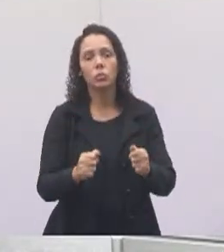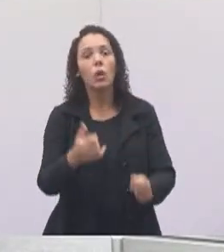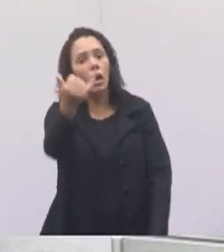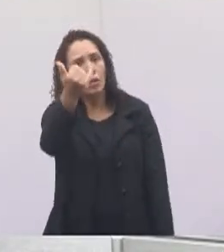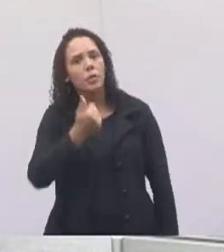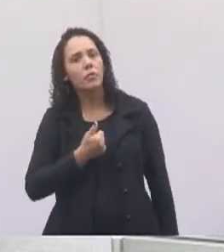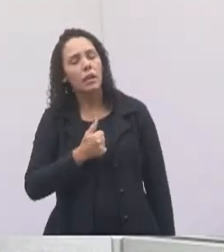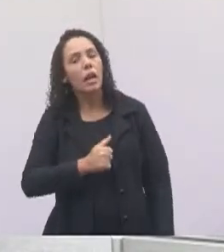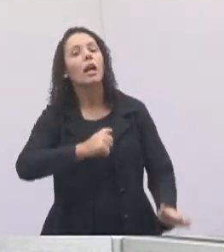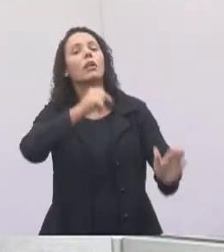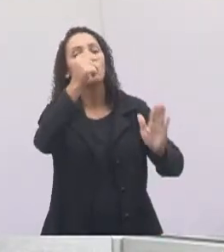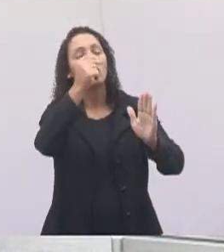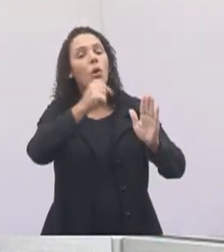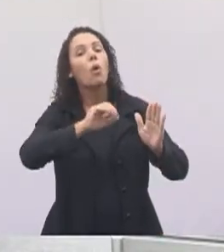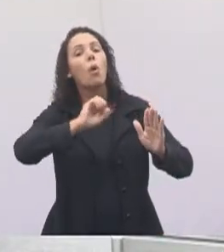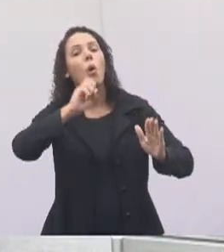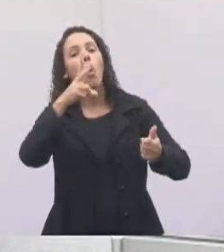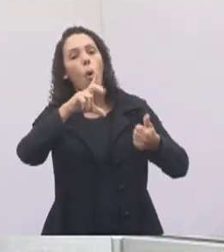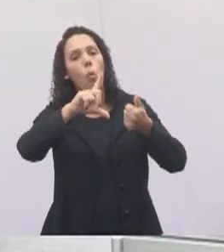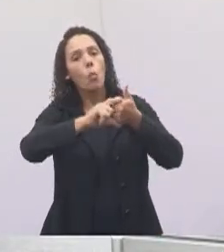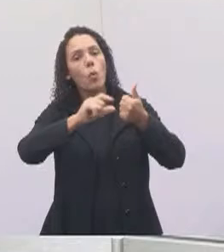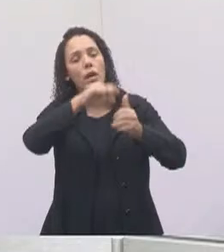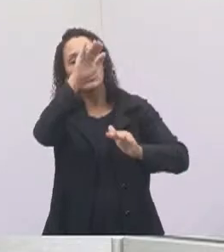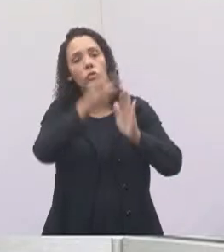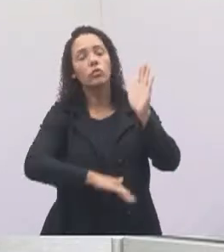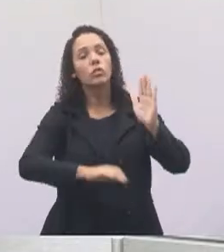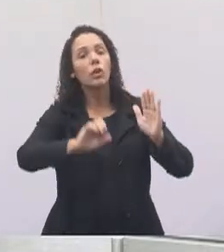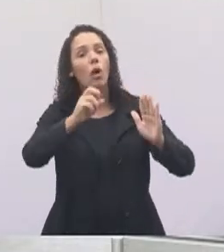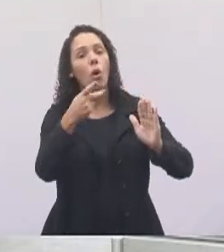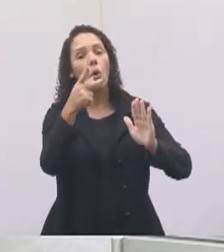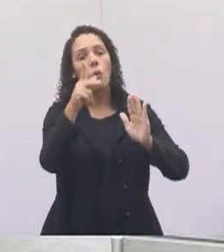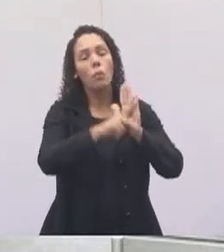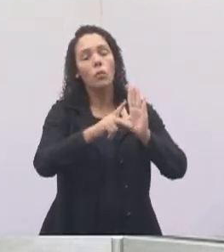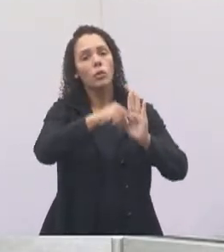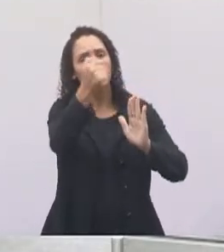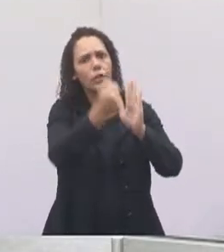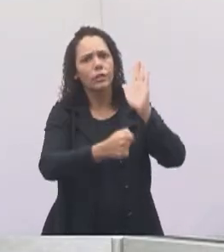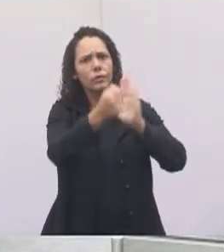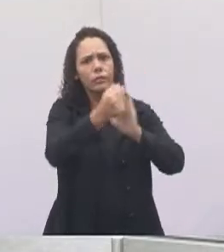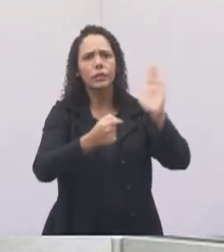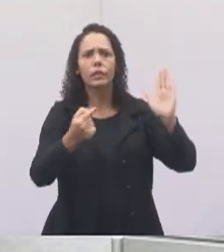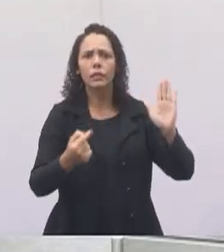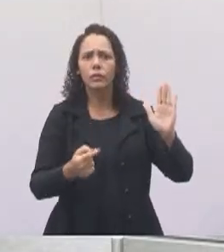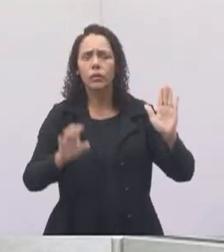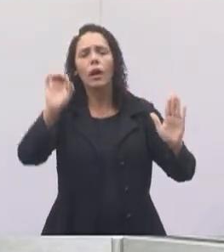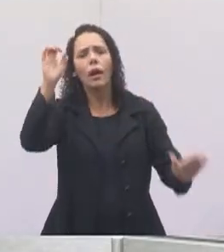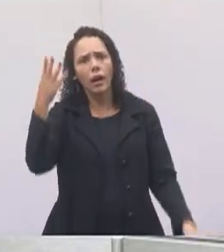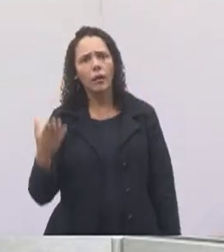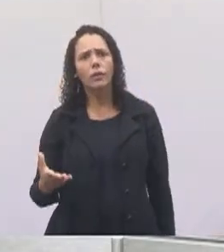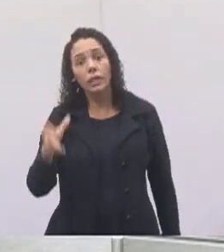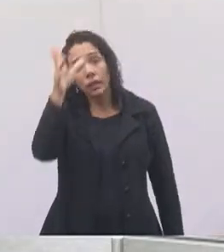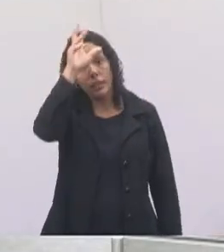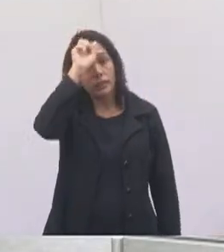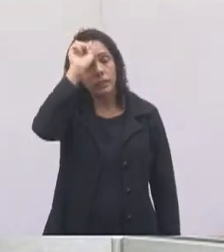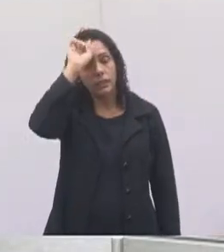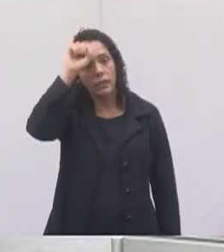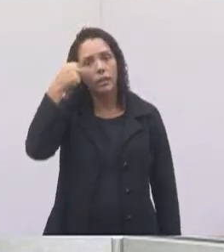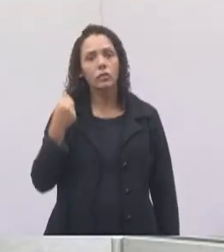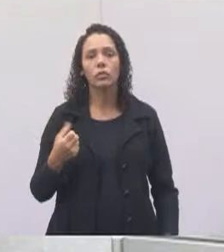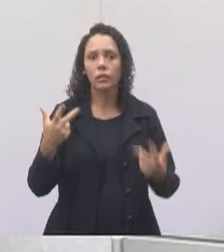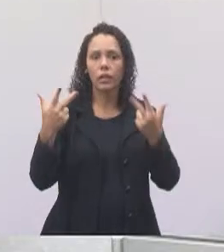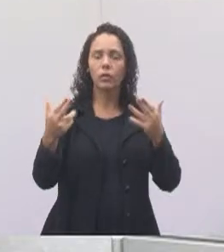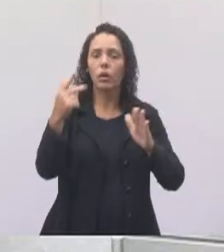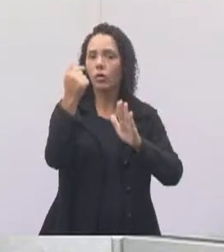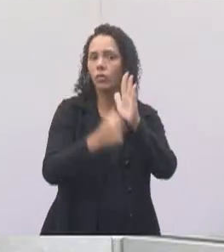tira ou será vetado, Paulinho? A Sônia passa por isso aqui dentro. É vetado e mais vetado. Você não passa